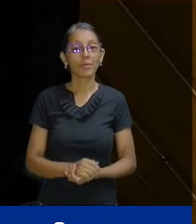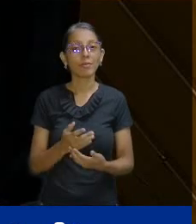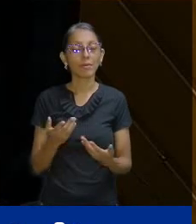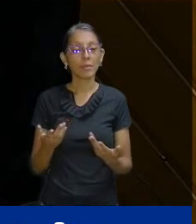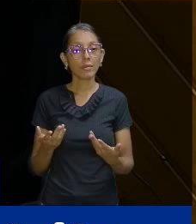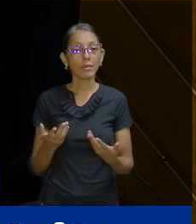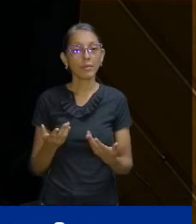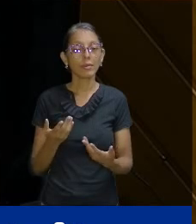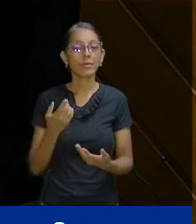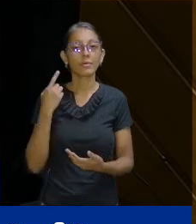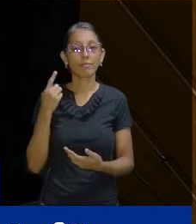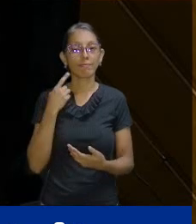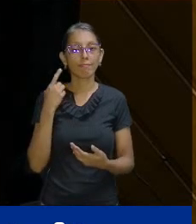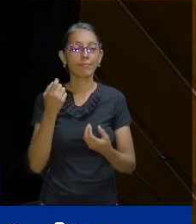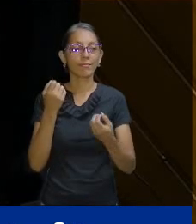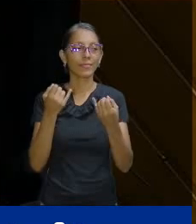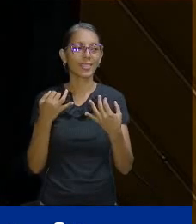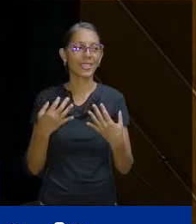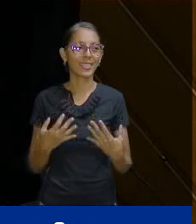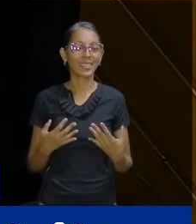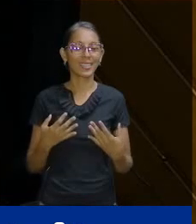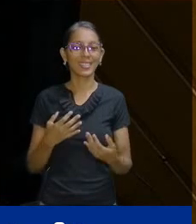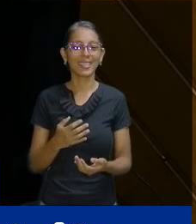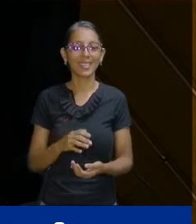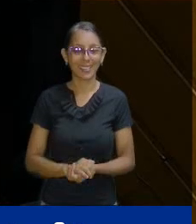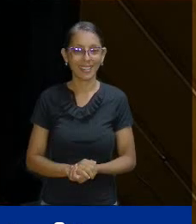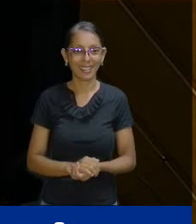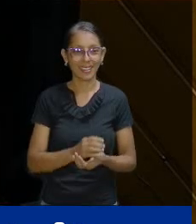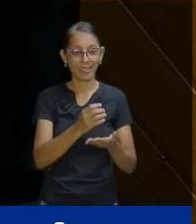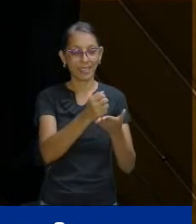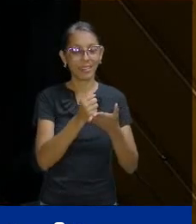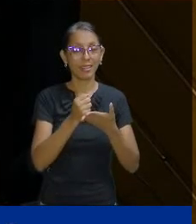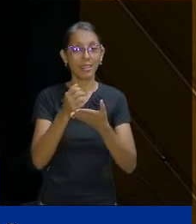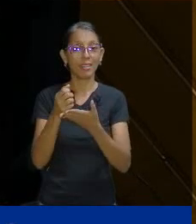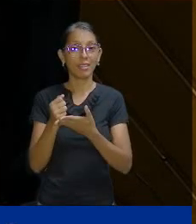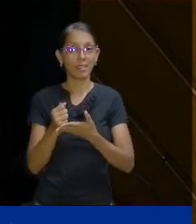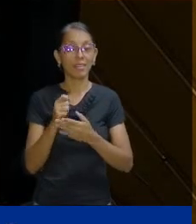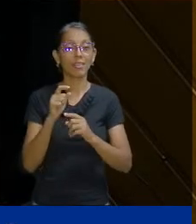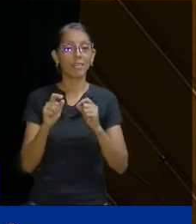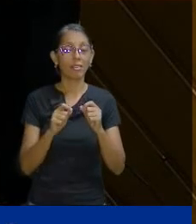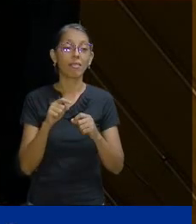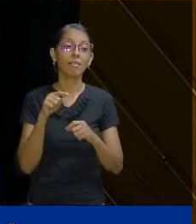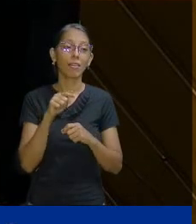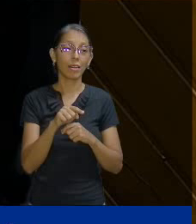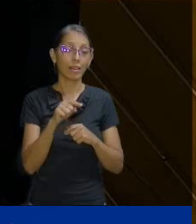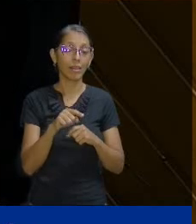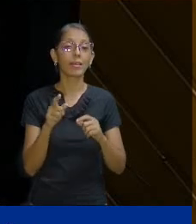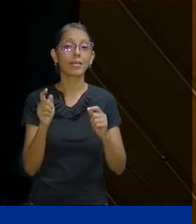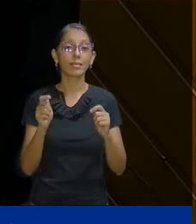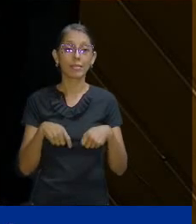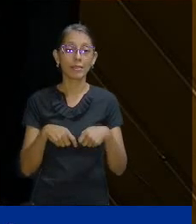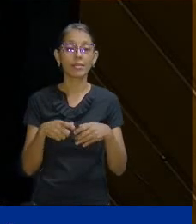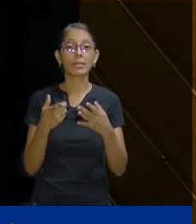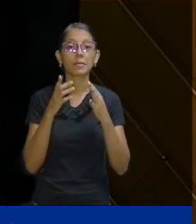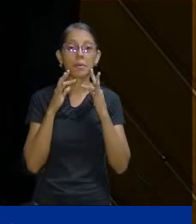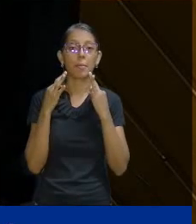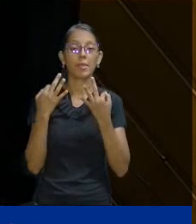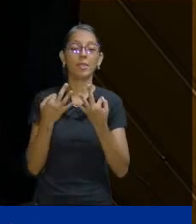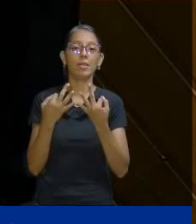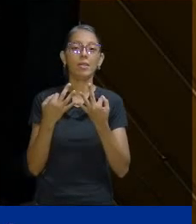A defesa demonstra que os transportados eram correligionários ou parentes e não eleitores